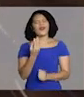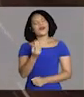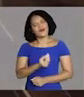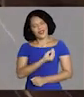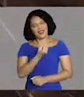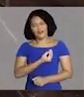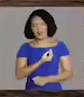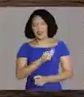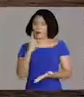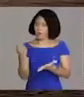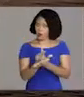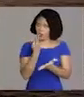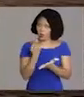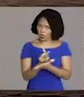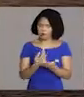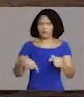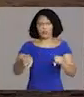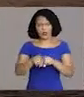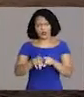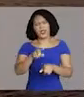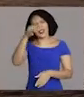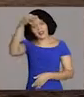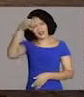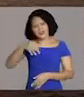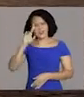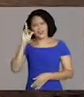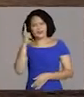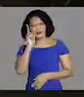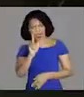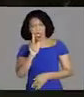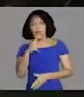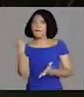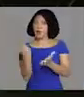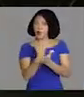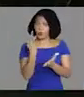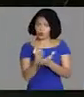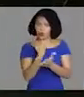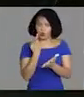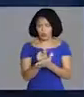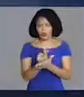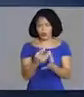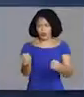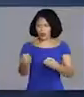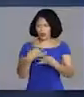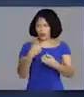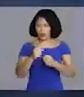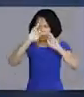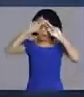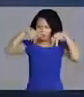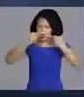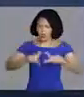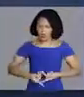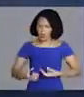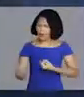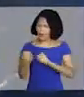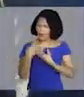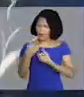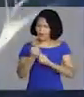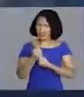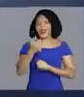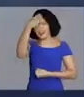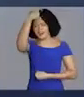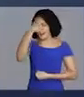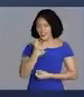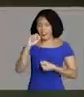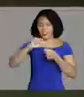pela minha vida, pelos meus erros, pelos meus acertos. Pelos meus erros, pois eles me ensinaram a ter humildade, para aprender a ser e a